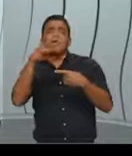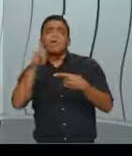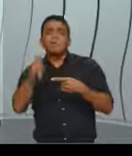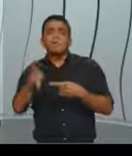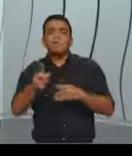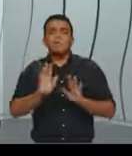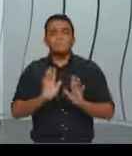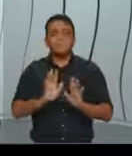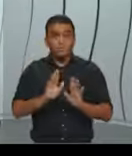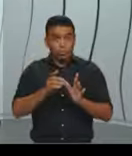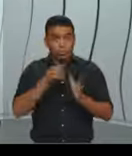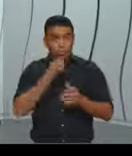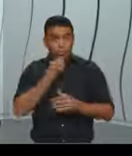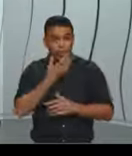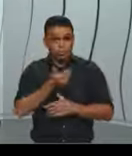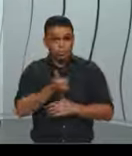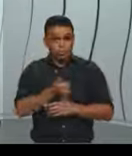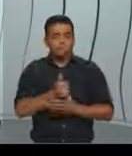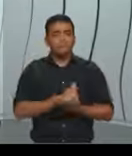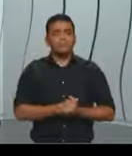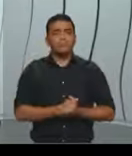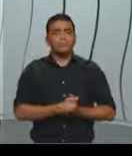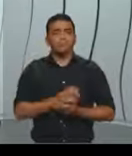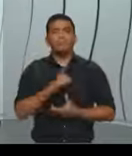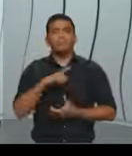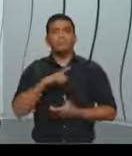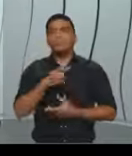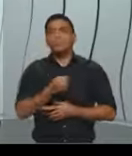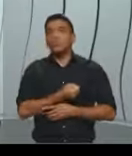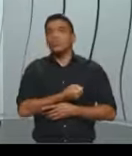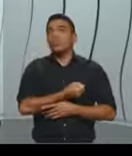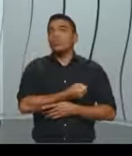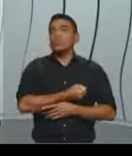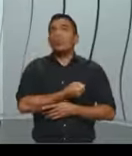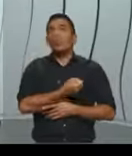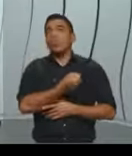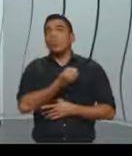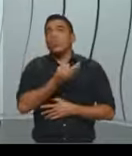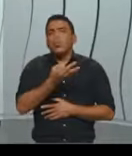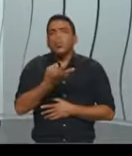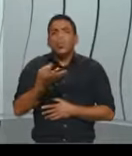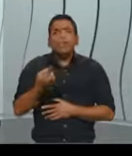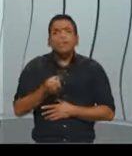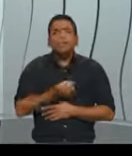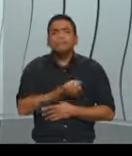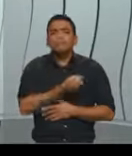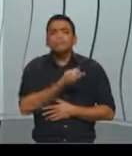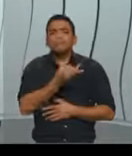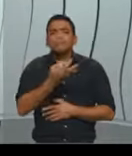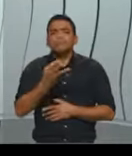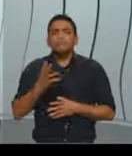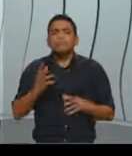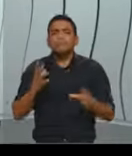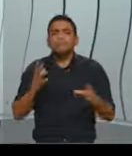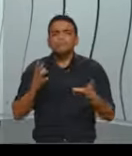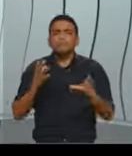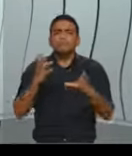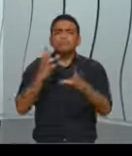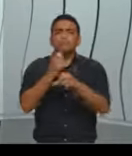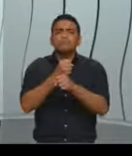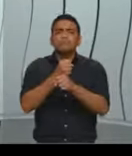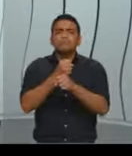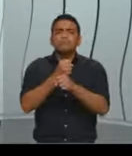E uma coisa bacana, sempre vai ter uma quantidade total para ocupar